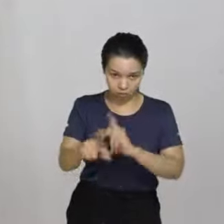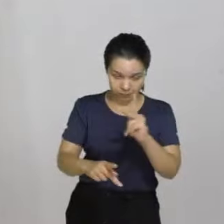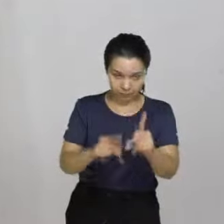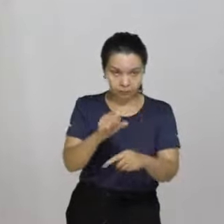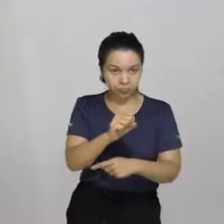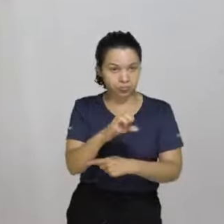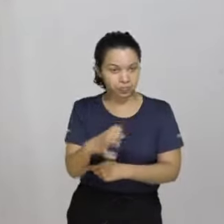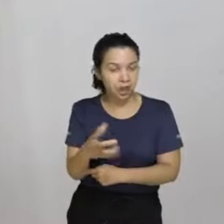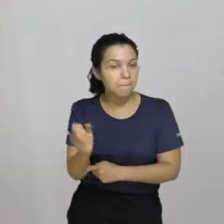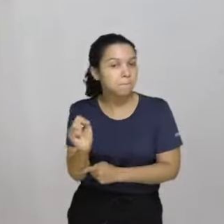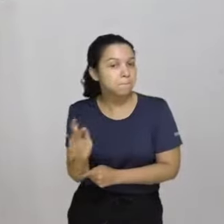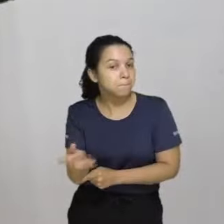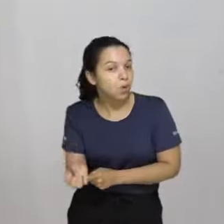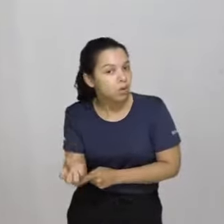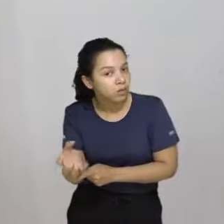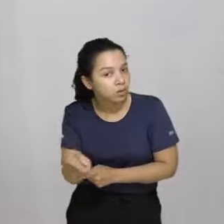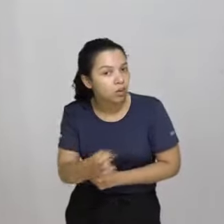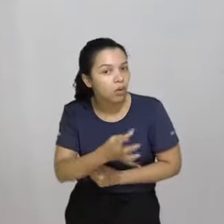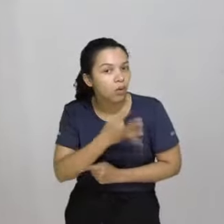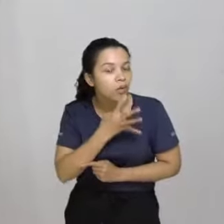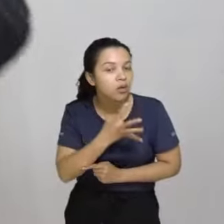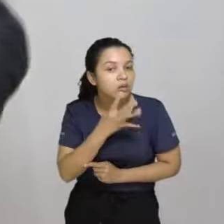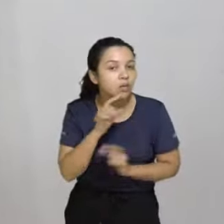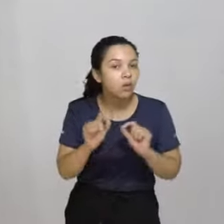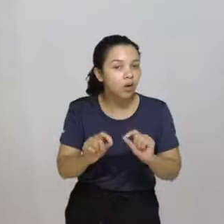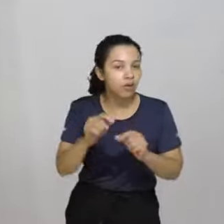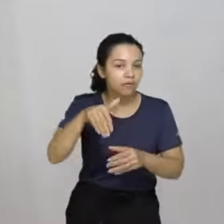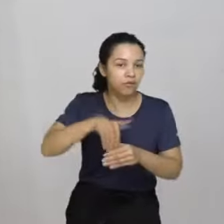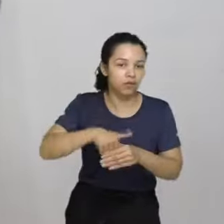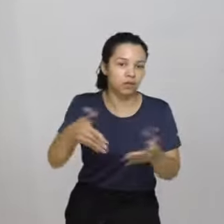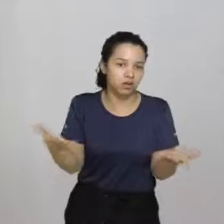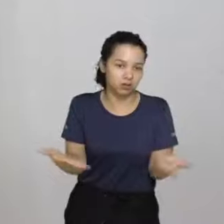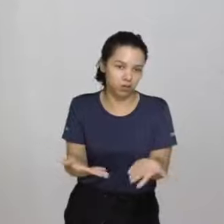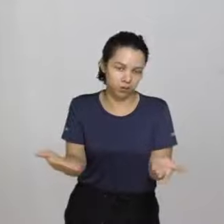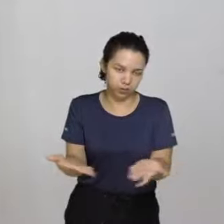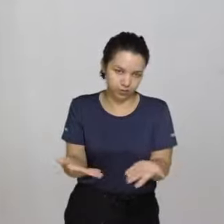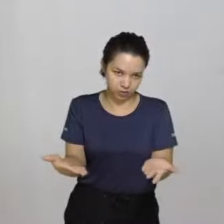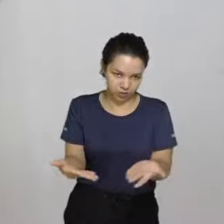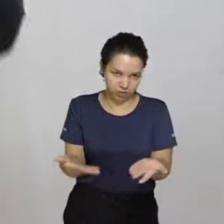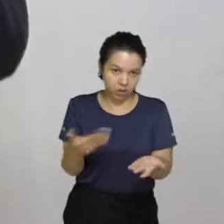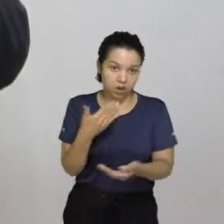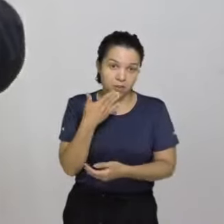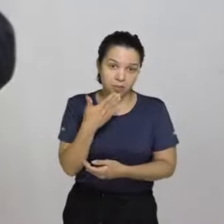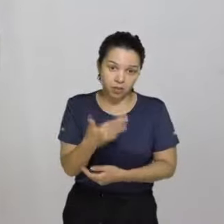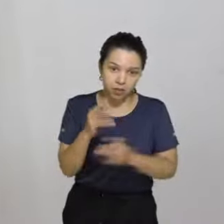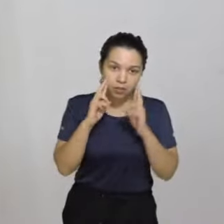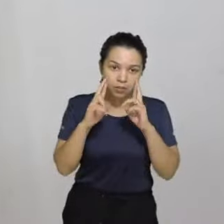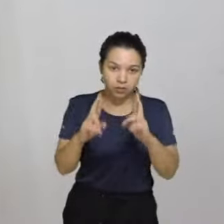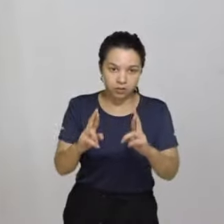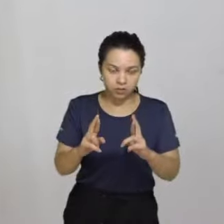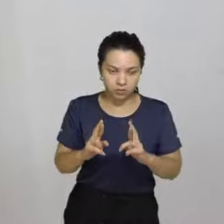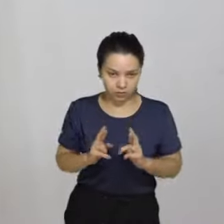aposentados tenham conhecimento do que está sendo votado no dia de hoje. Para isso, peço respeito de vocês.